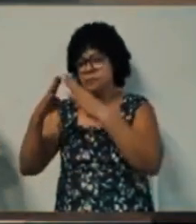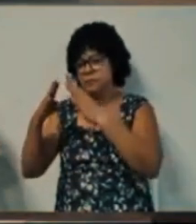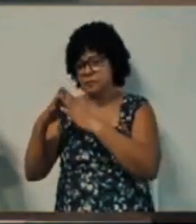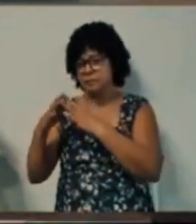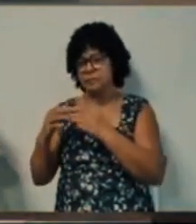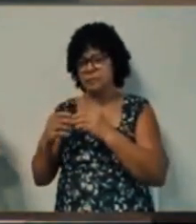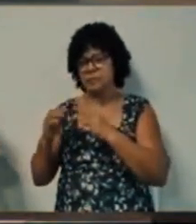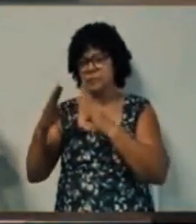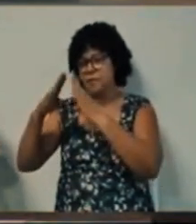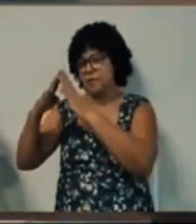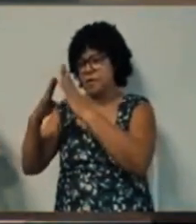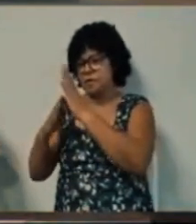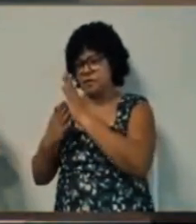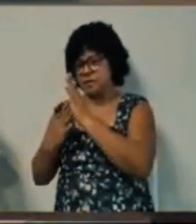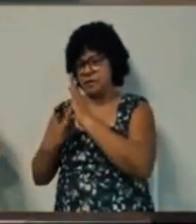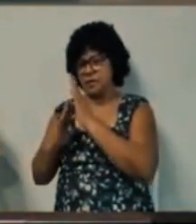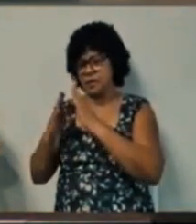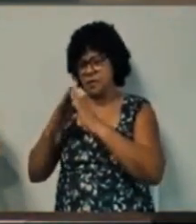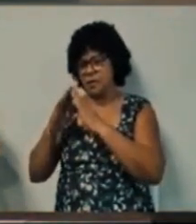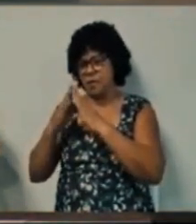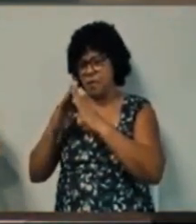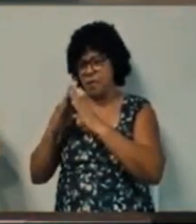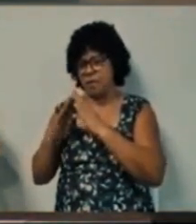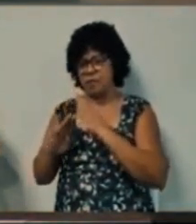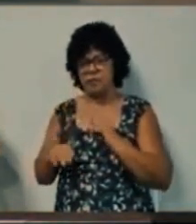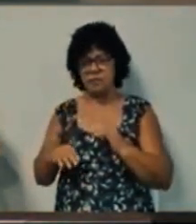Não. Eu tinha,